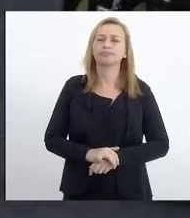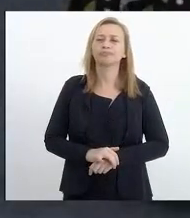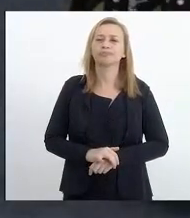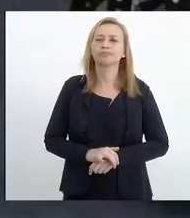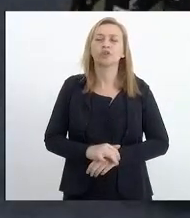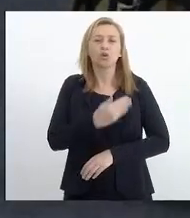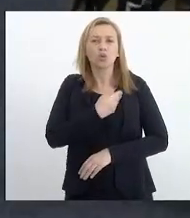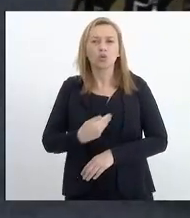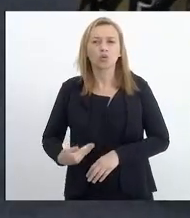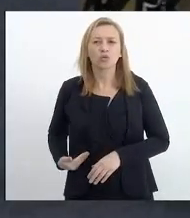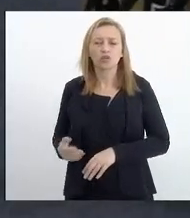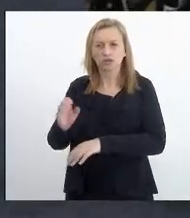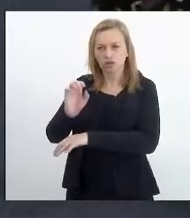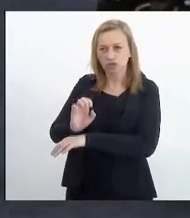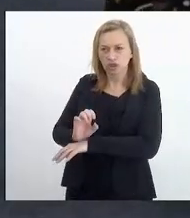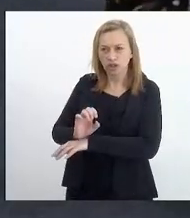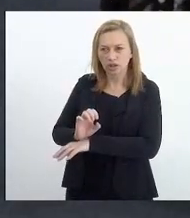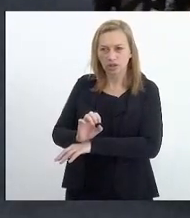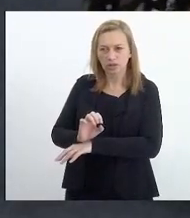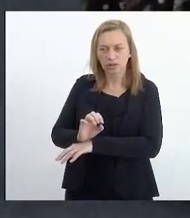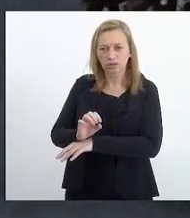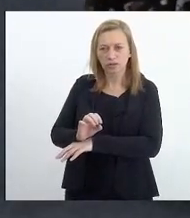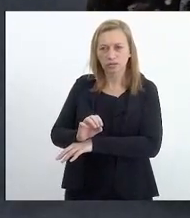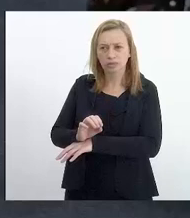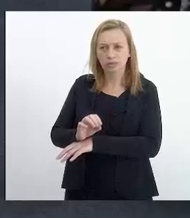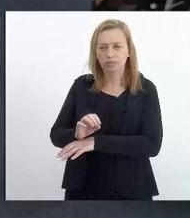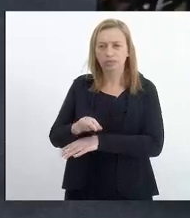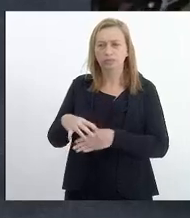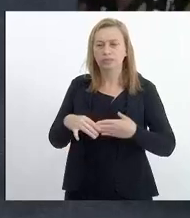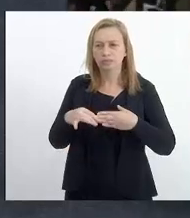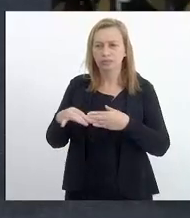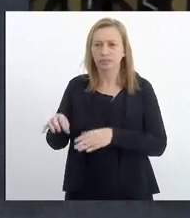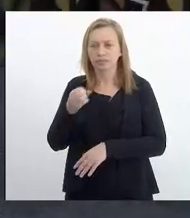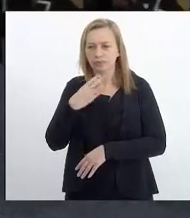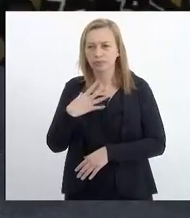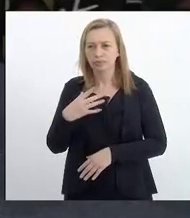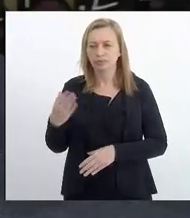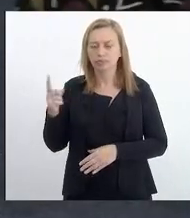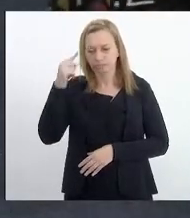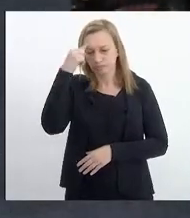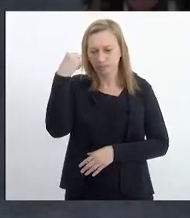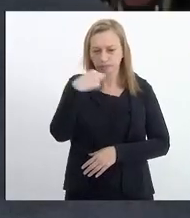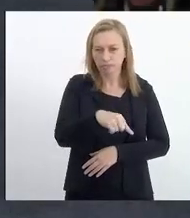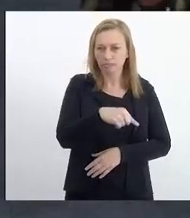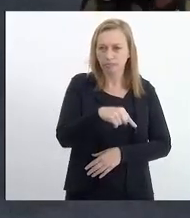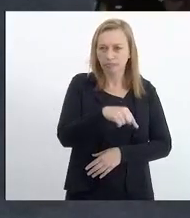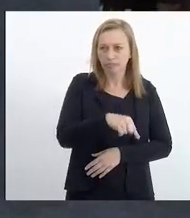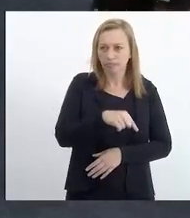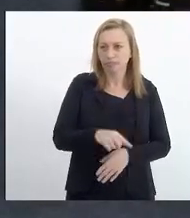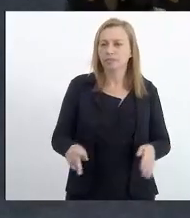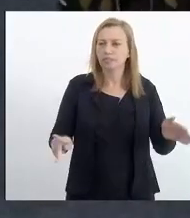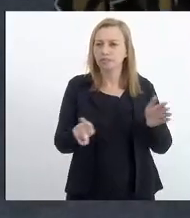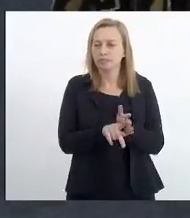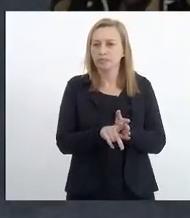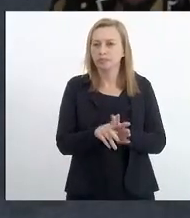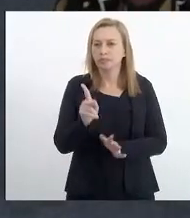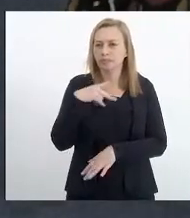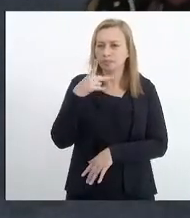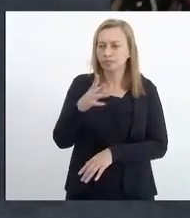O governo do Estado, muito bem intencionado, diga-se passagem, mandou para cá um projeto que fala dos policiais,